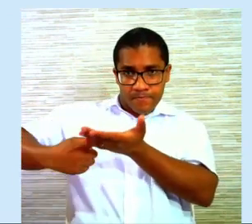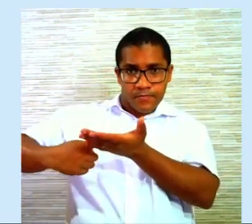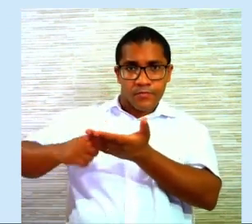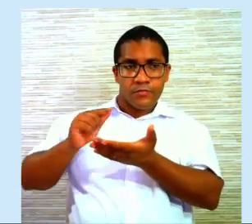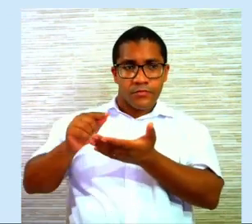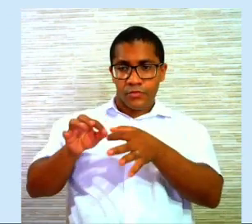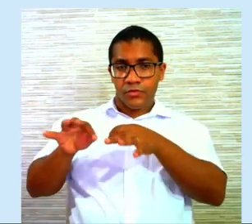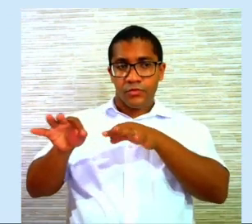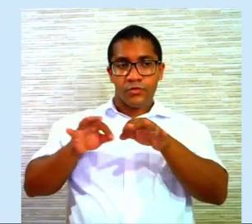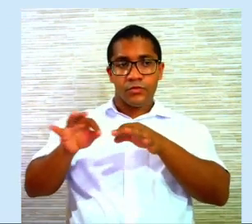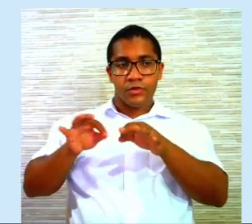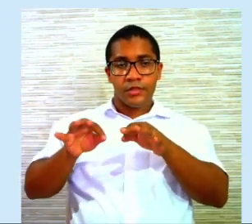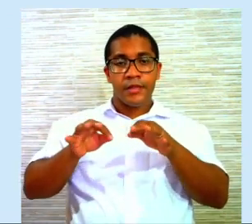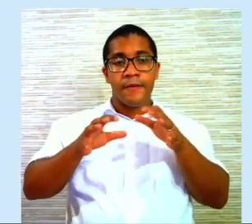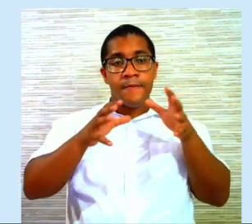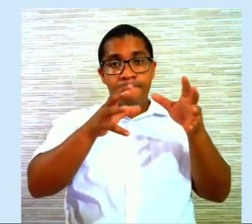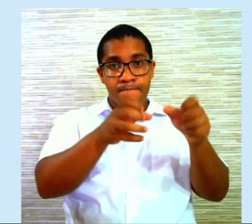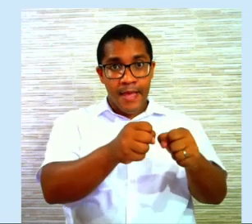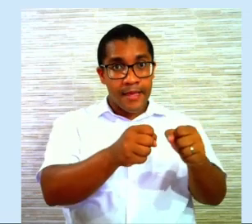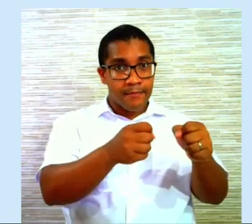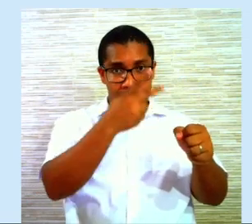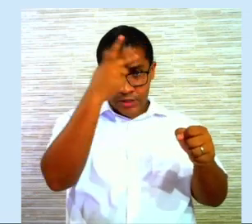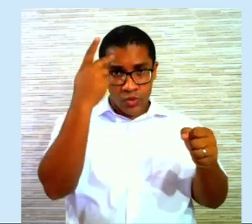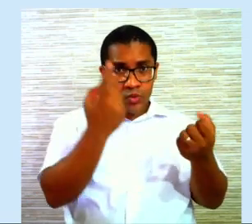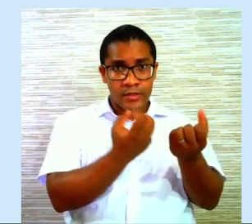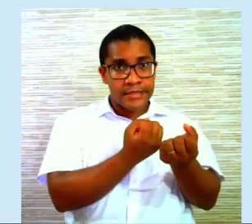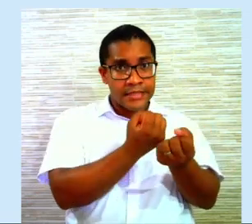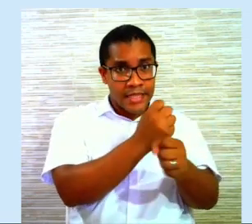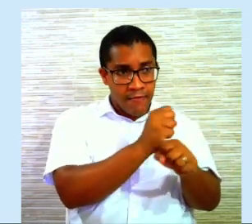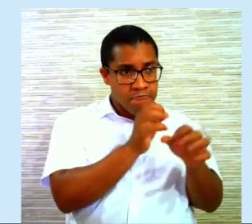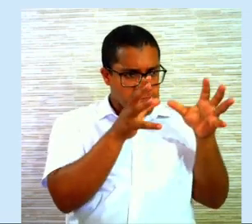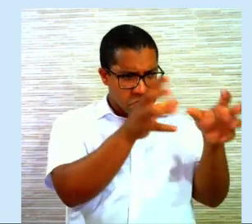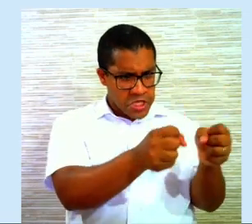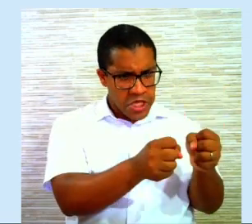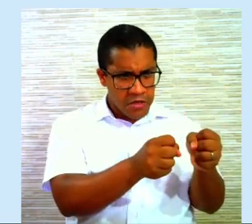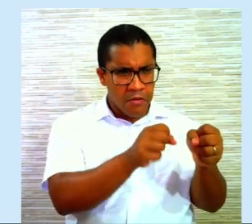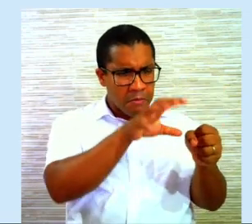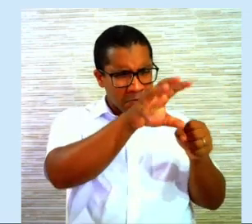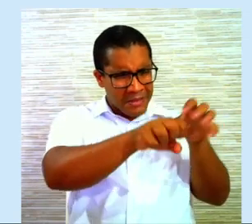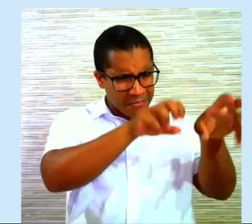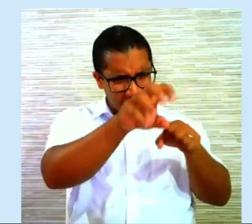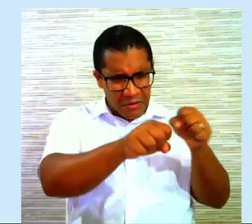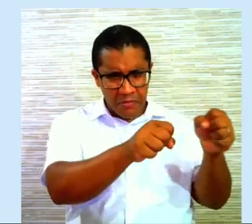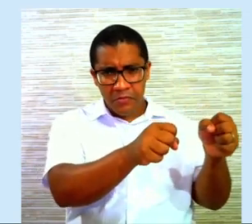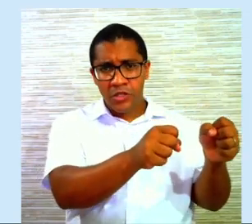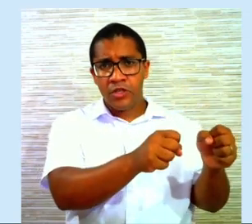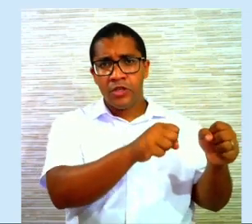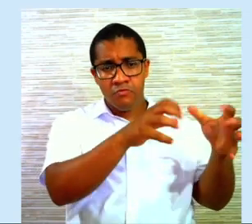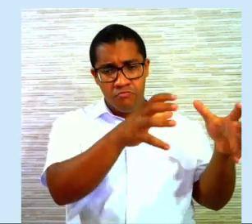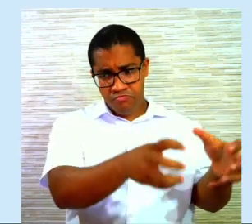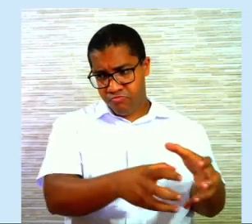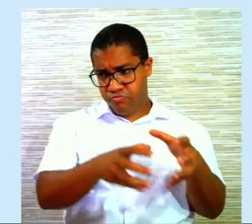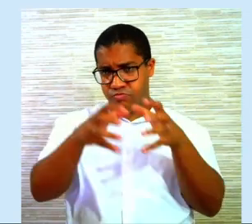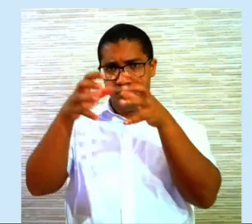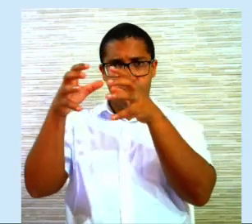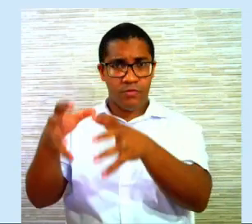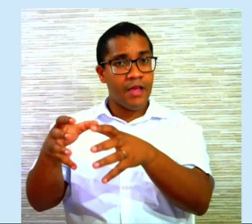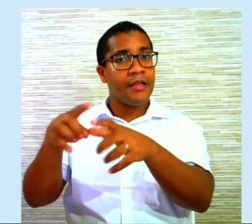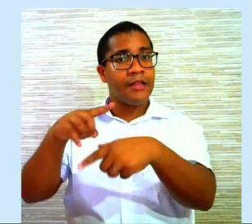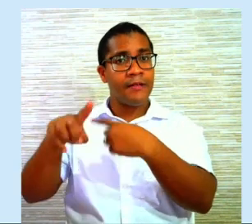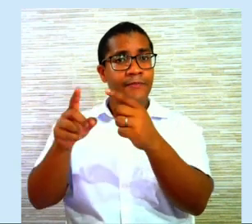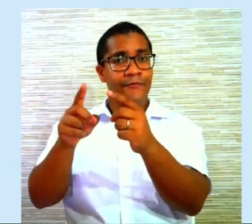Para organizar o quê? O tráfico negreiro, né? Então, atividade marcada pelo quê? Pela